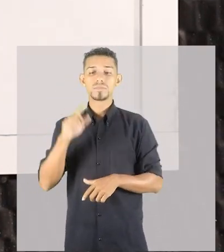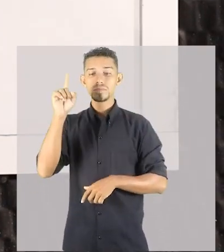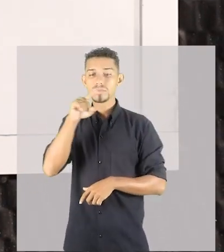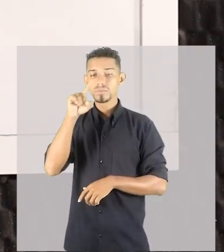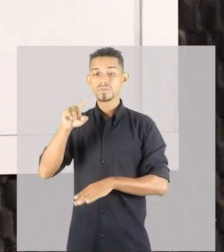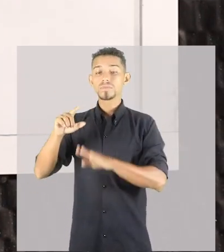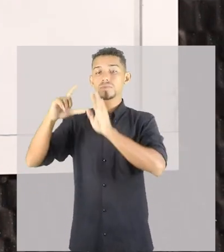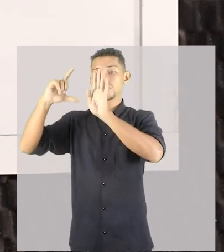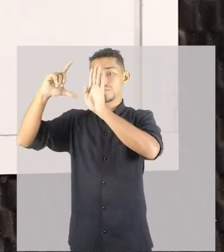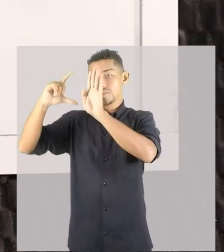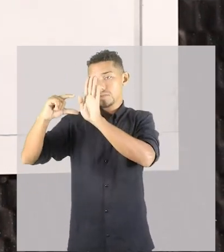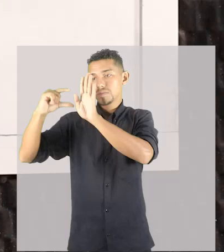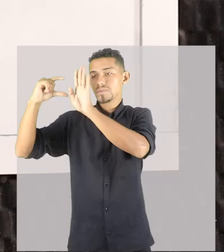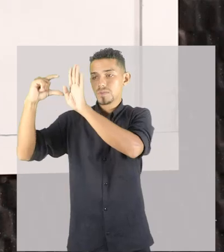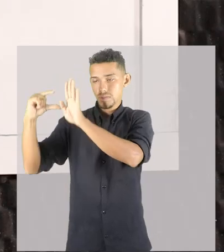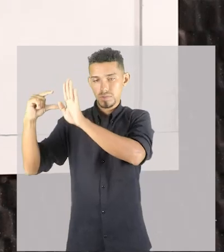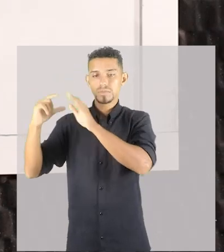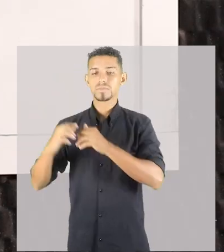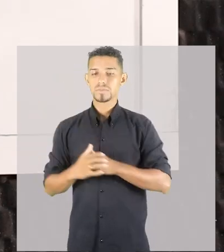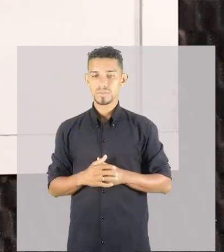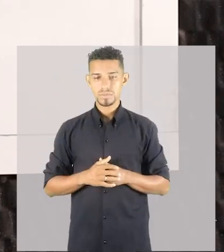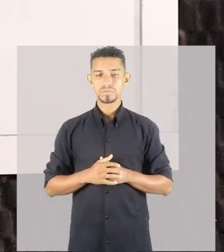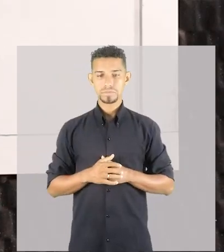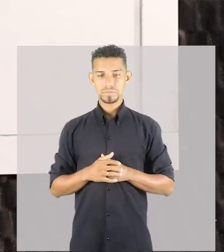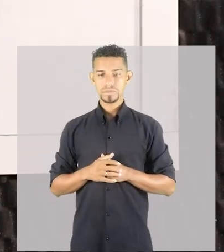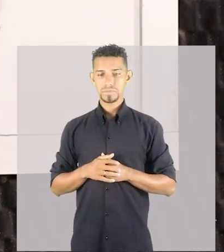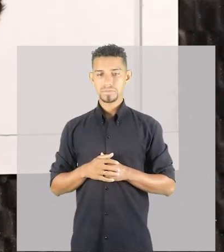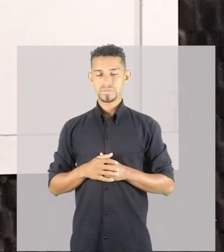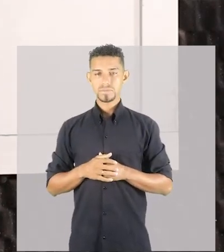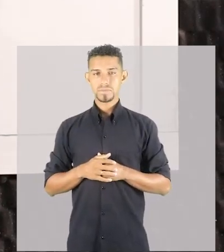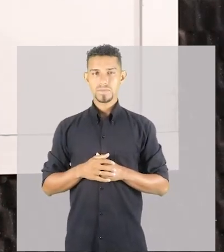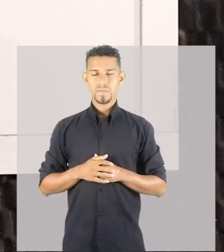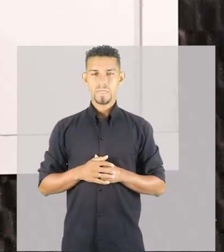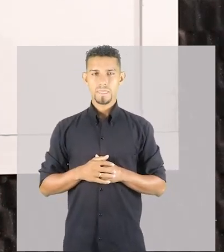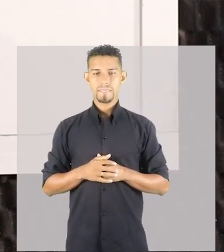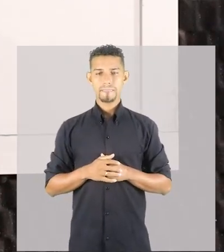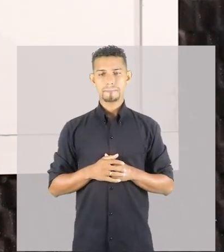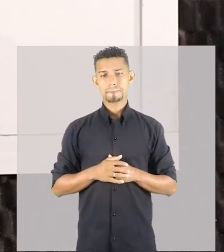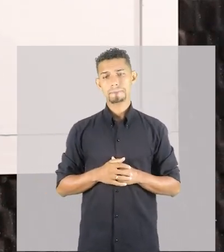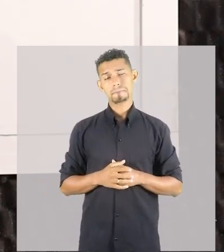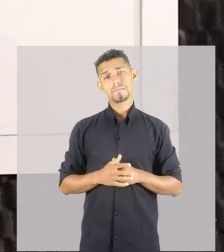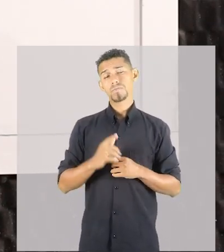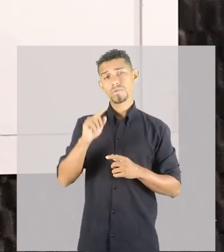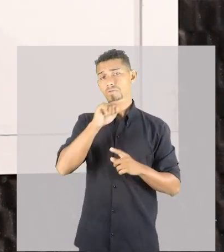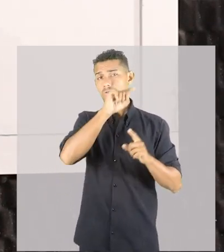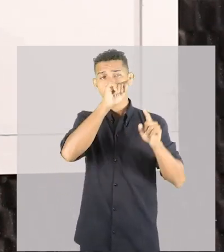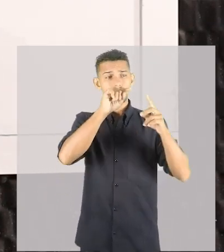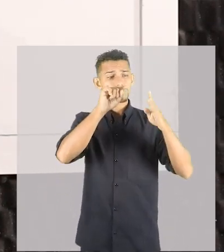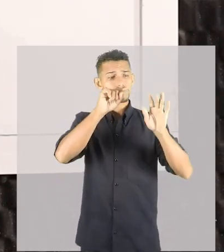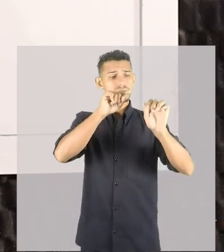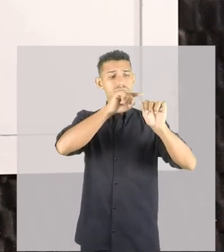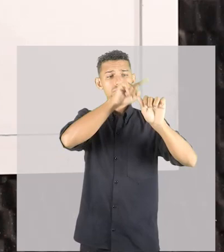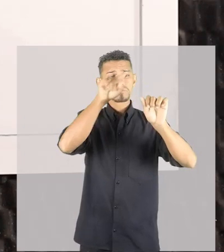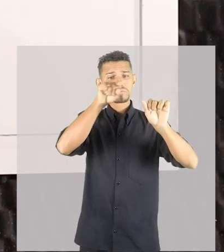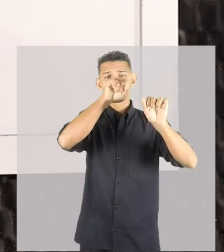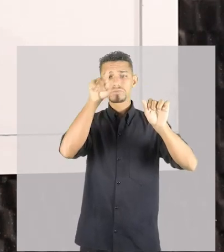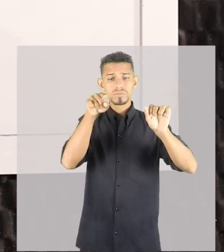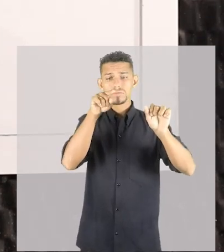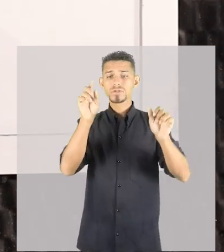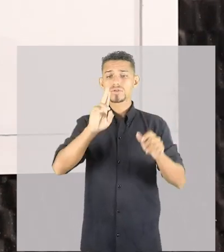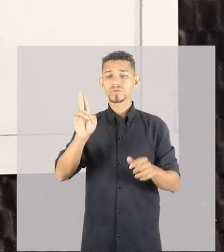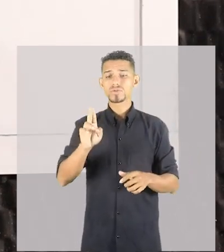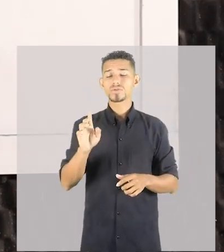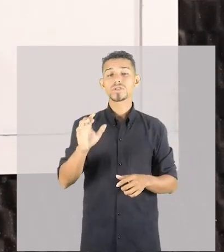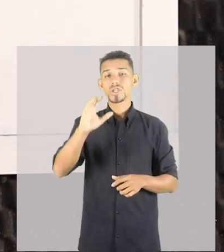Bzão, Bzão com Bzinho, Bzinho, tá certo? E esse cruzamento aqui, né, você já sabe, a gente chama ele